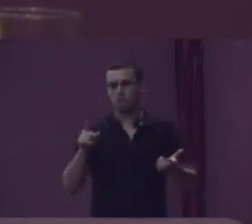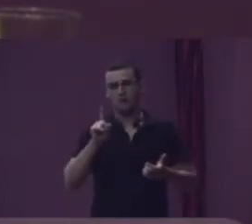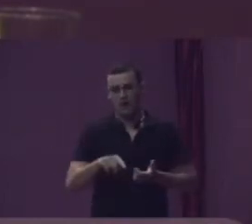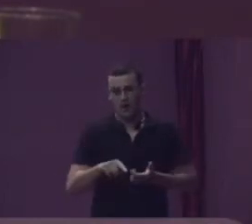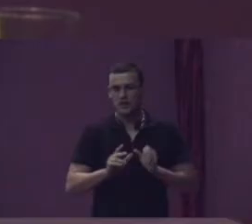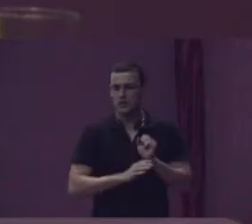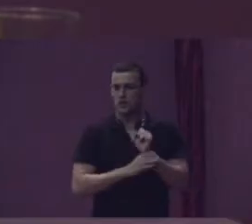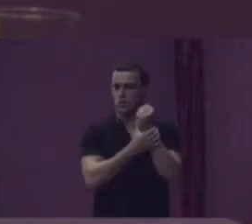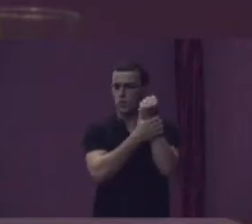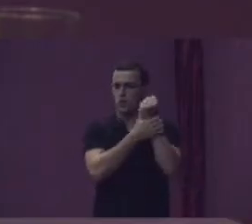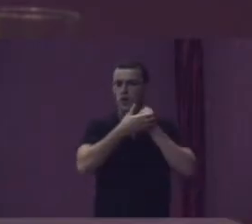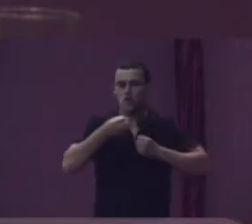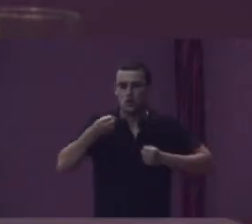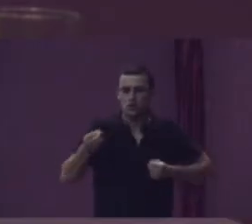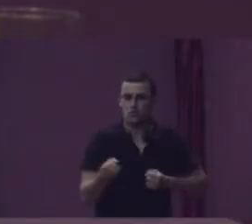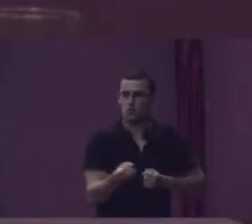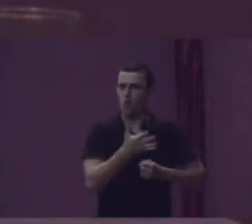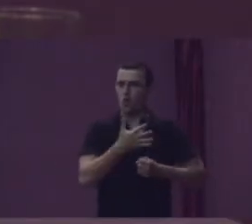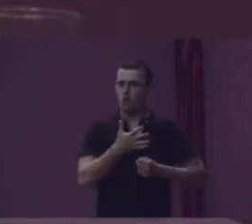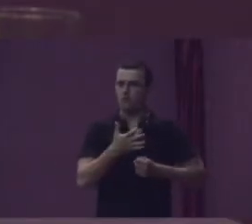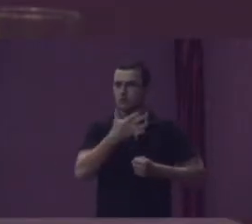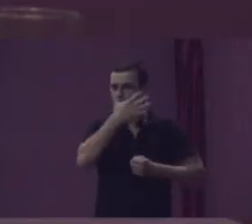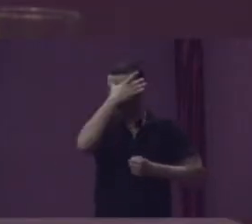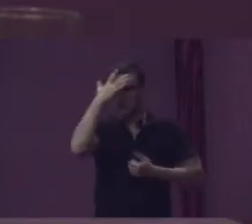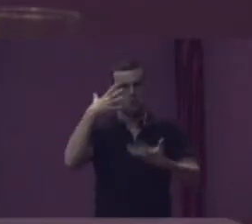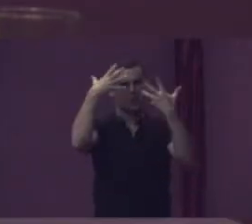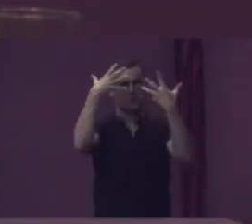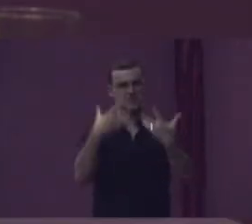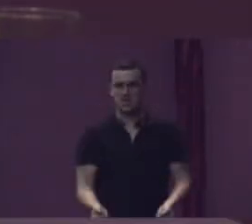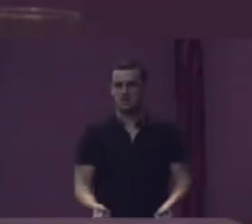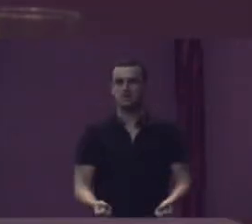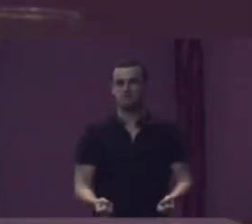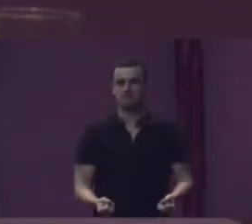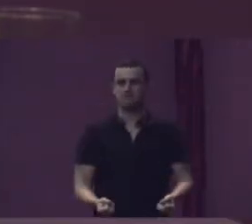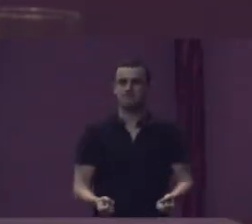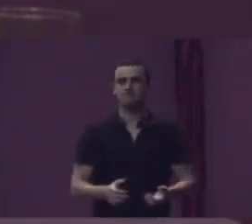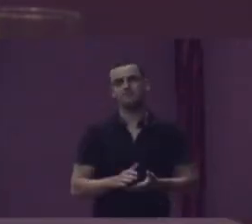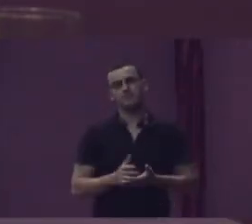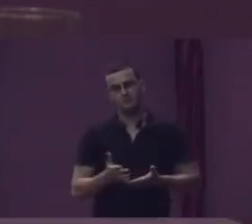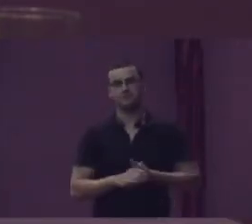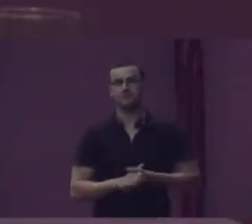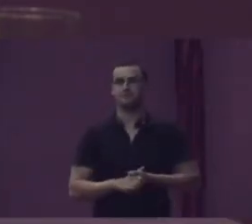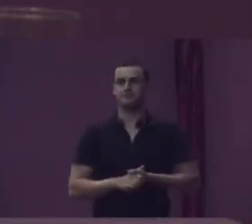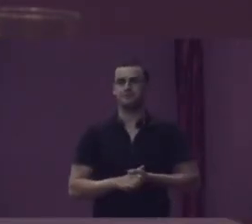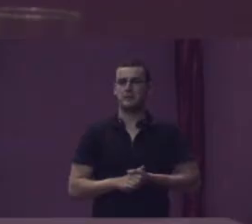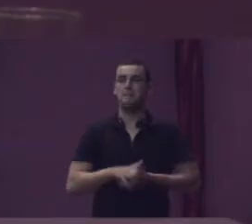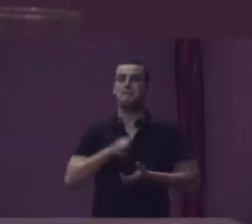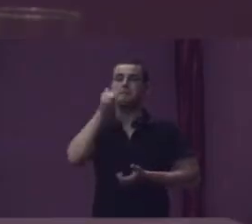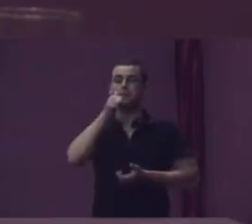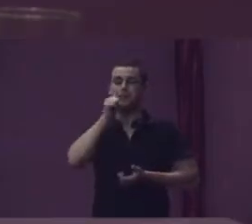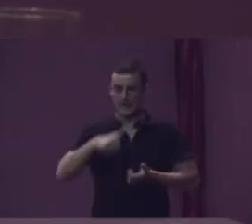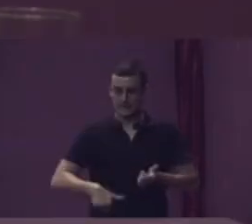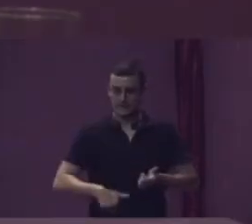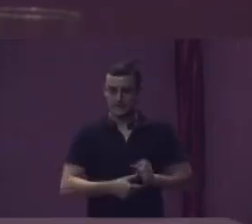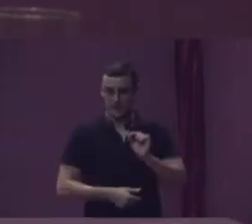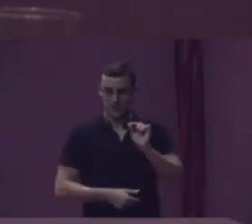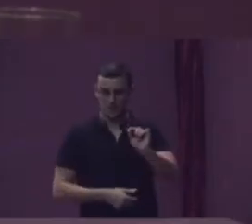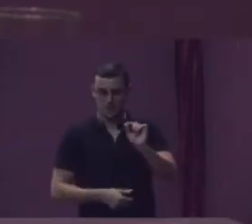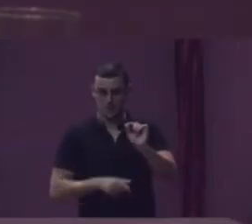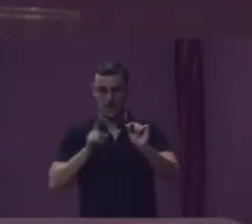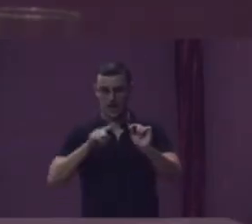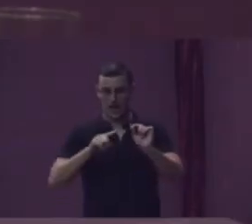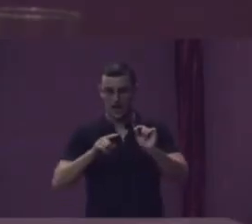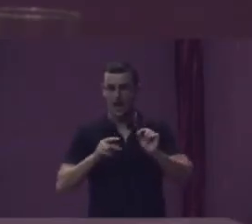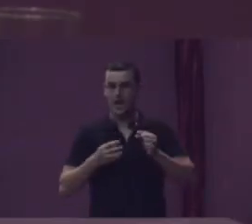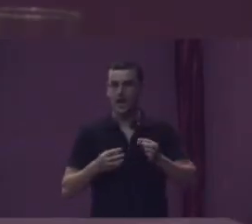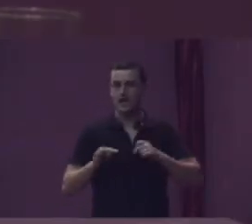segura, moderna e aceitável para todas as circunstâncias. Para as mulheres, a cesárea reapresenta as técnicas do corpo e reconfigura o seu papel no